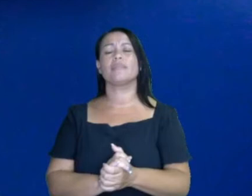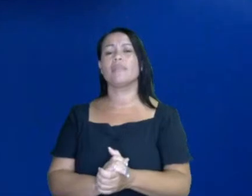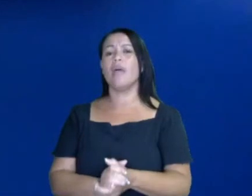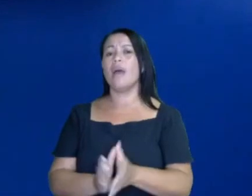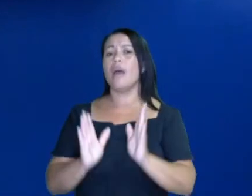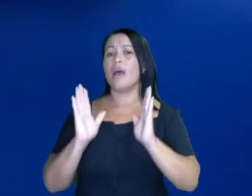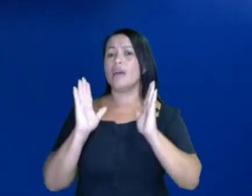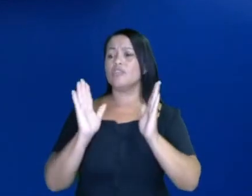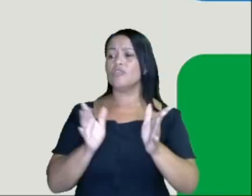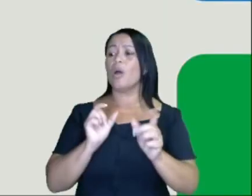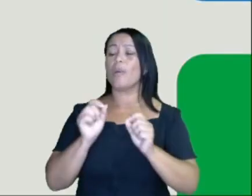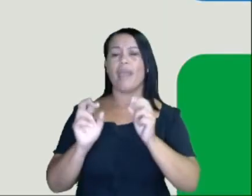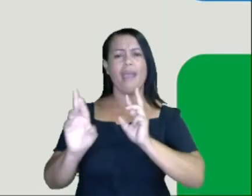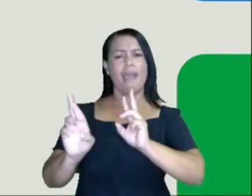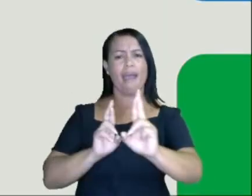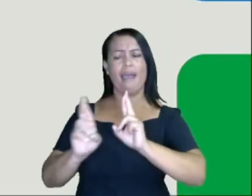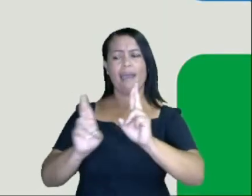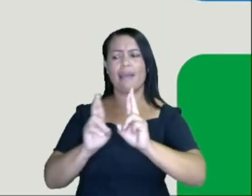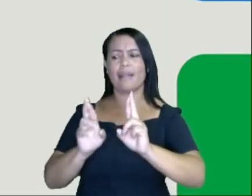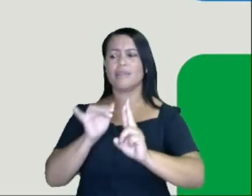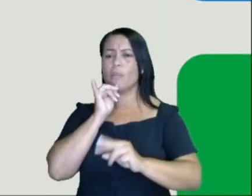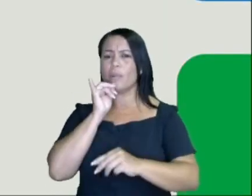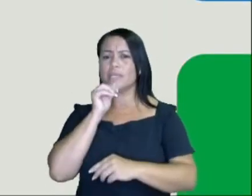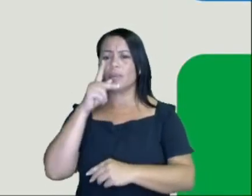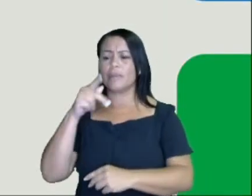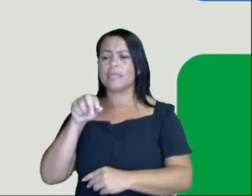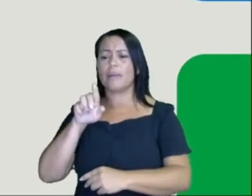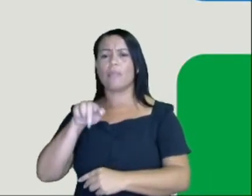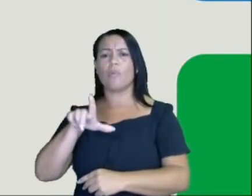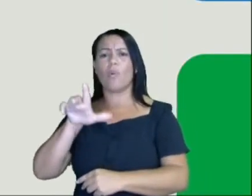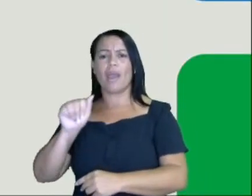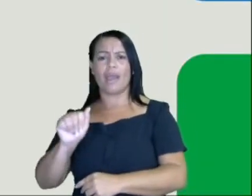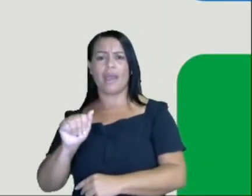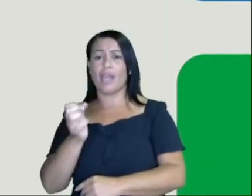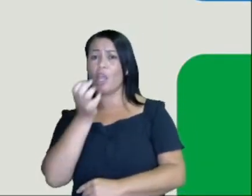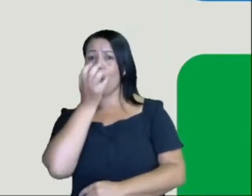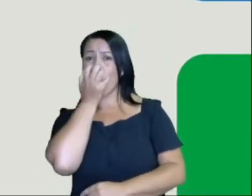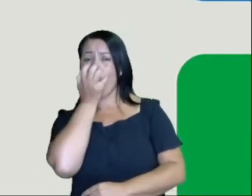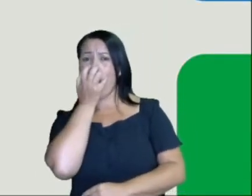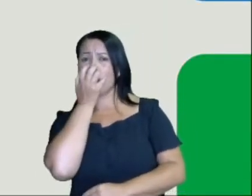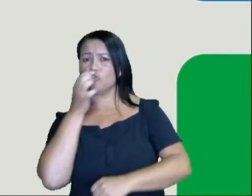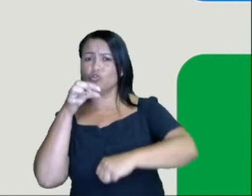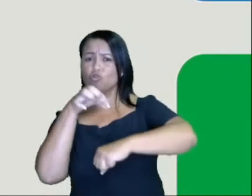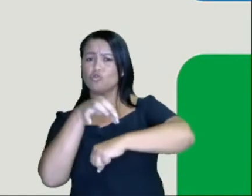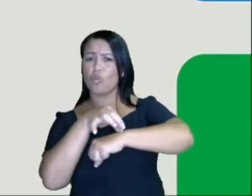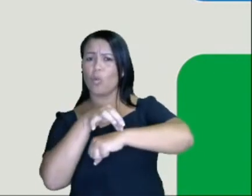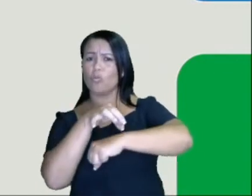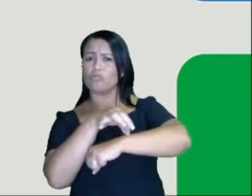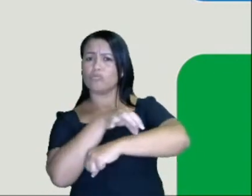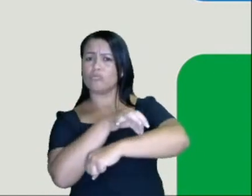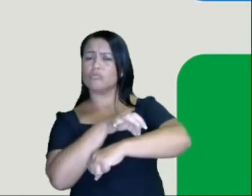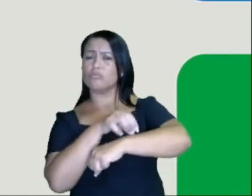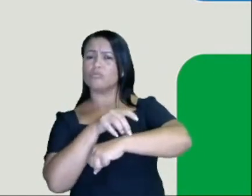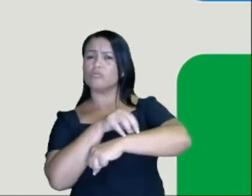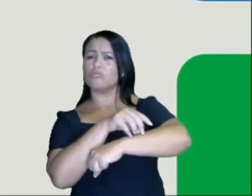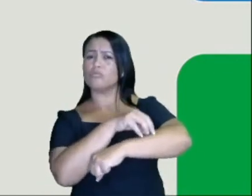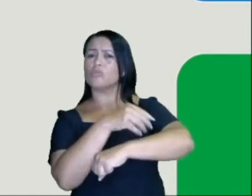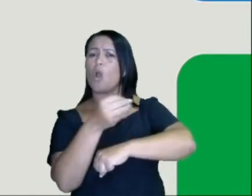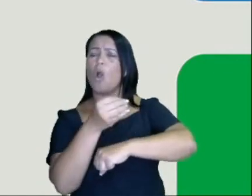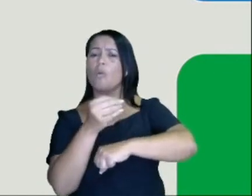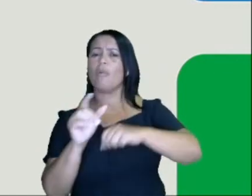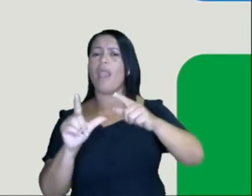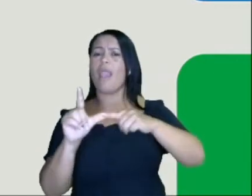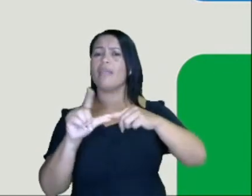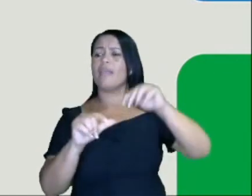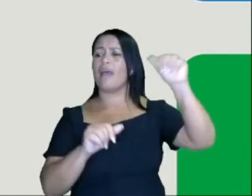Já a relação entre a pulga e o cachorro, existe uma relação de quê?